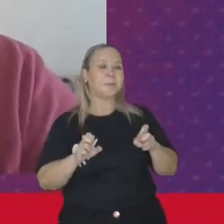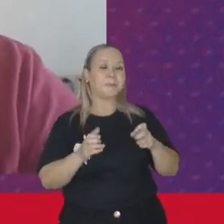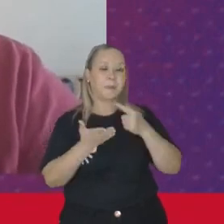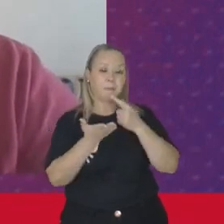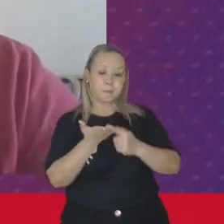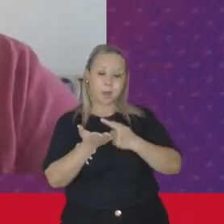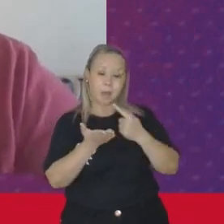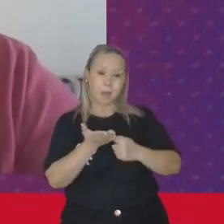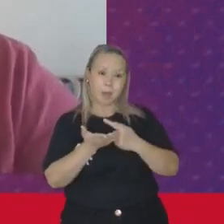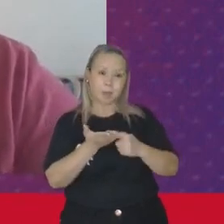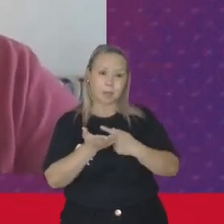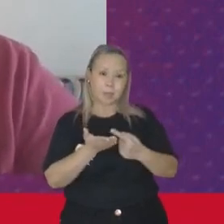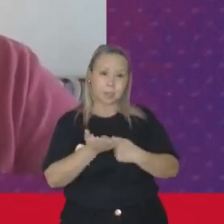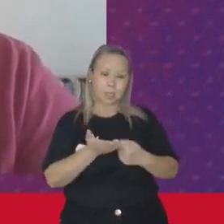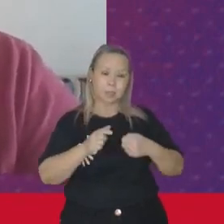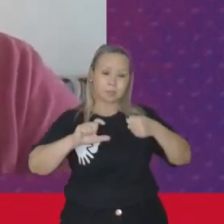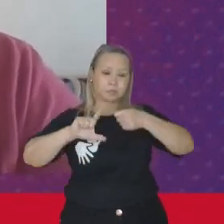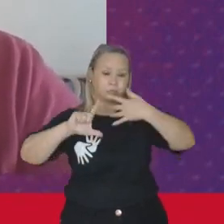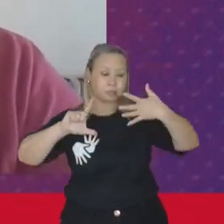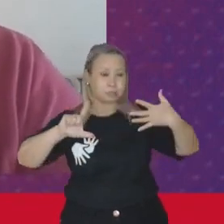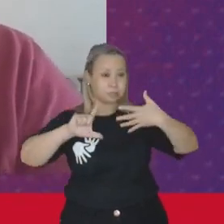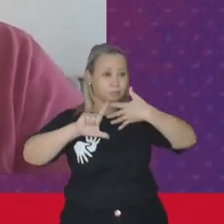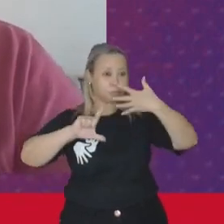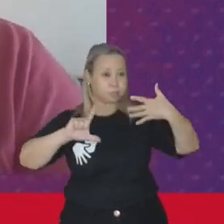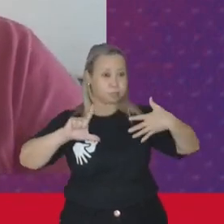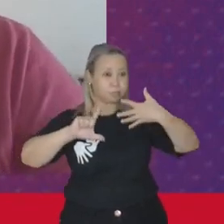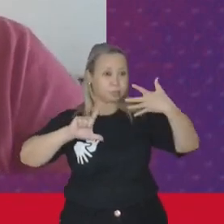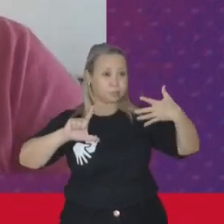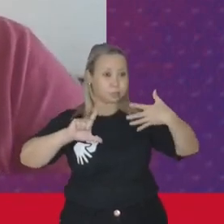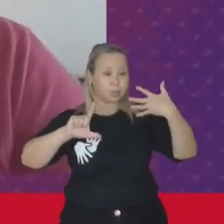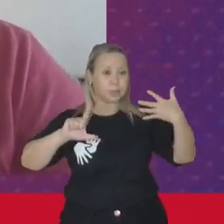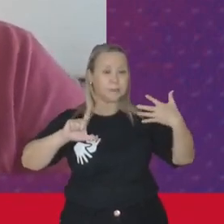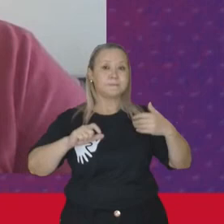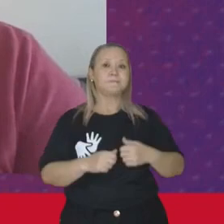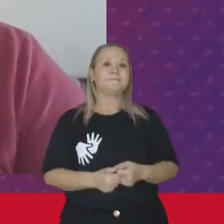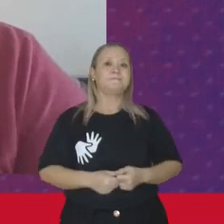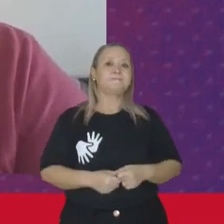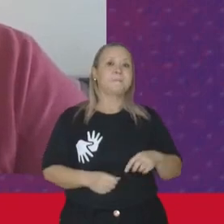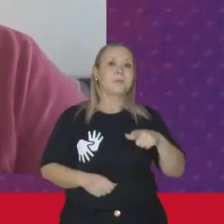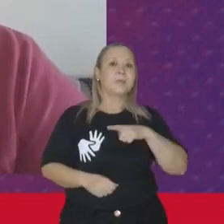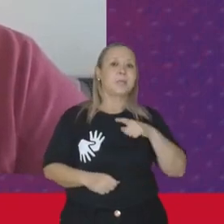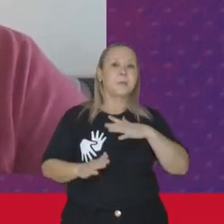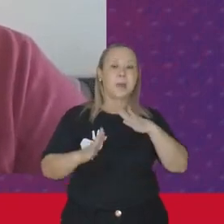agenda LGBTIQA+, né? O território da